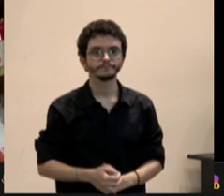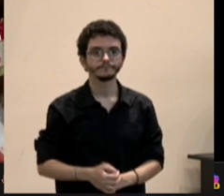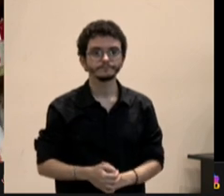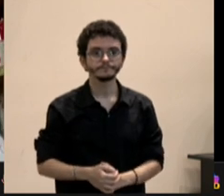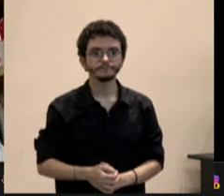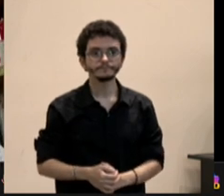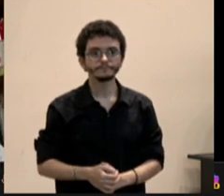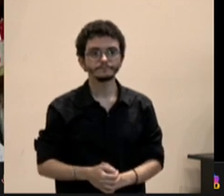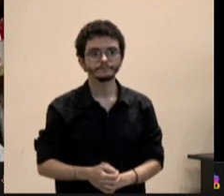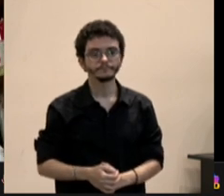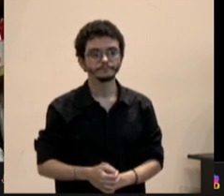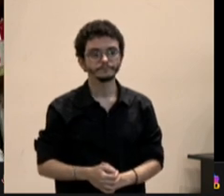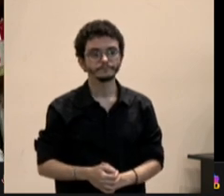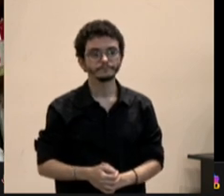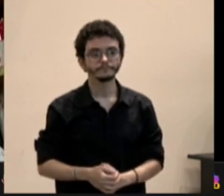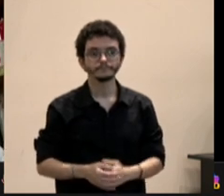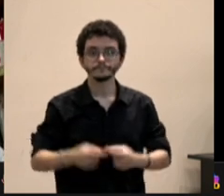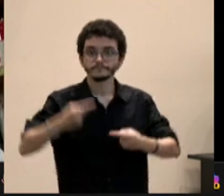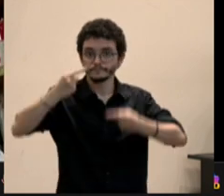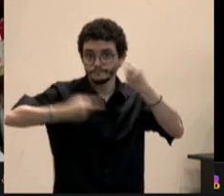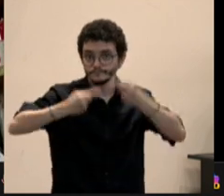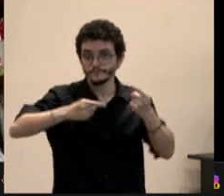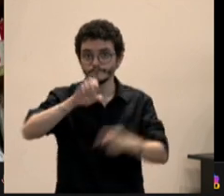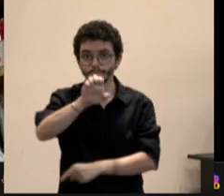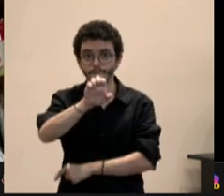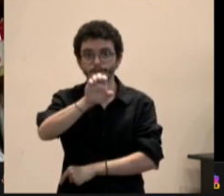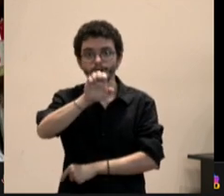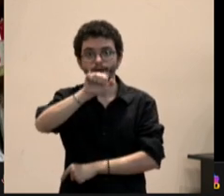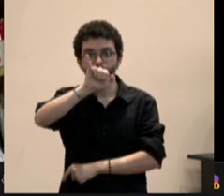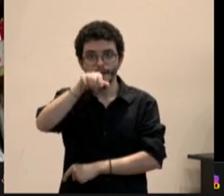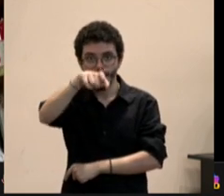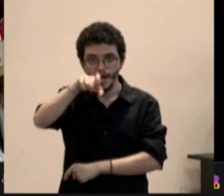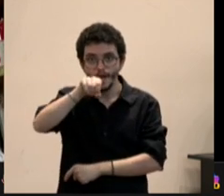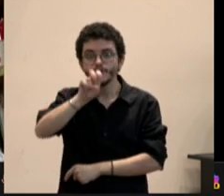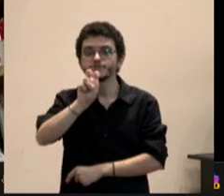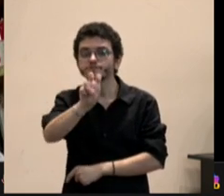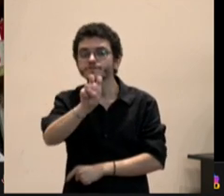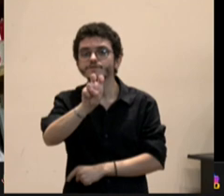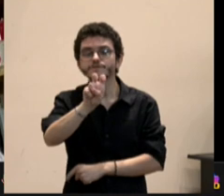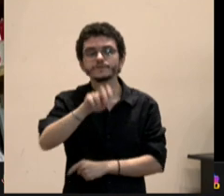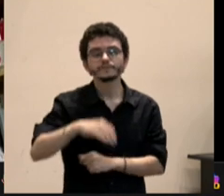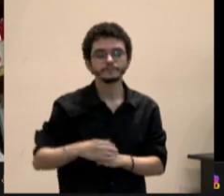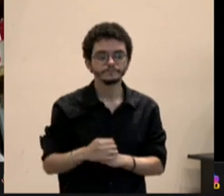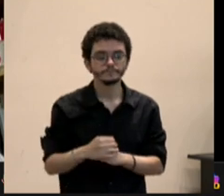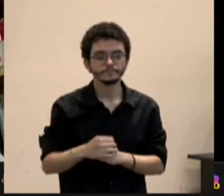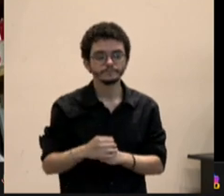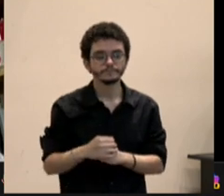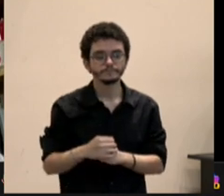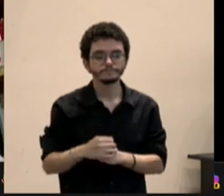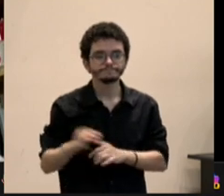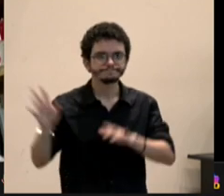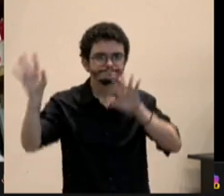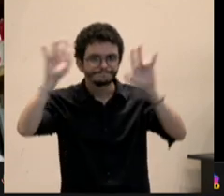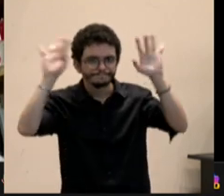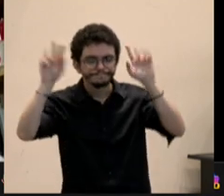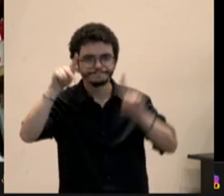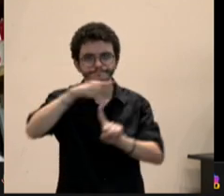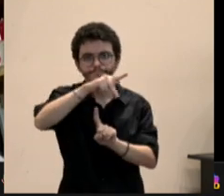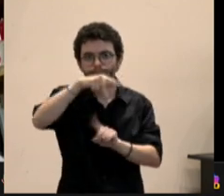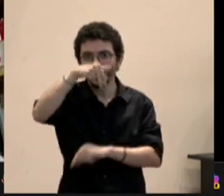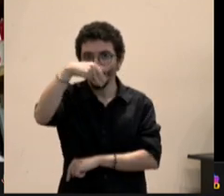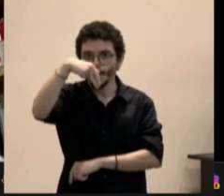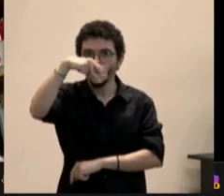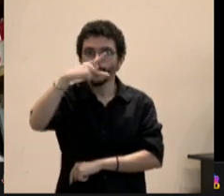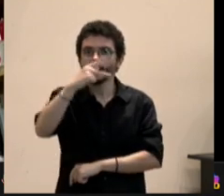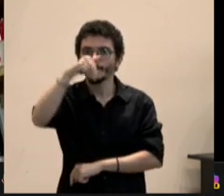Na discussão do eixo 5, e que para pensarmos, né, o Plano Nacional de Educação,